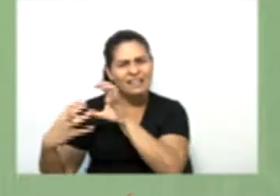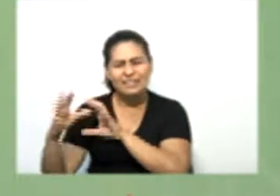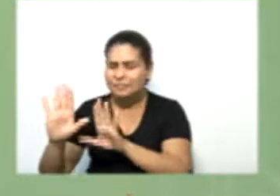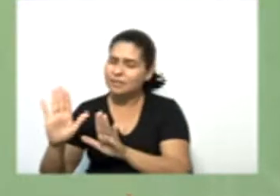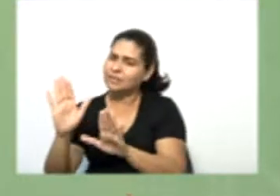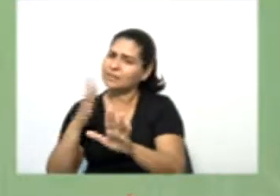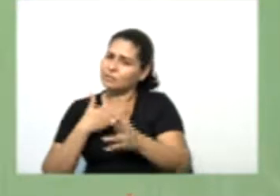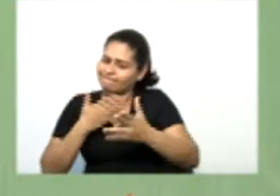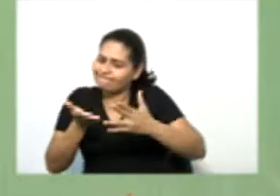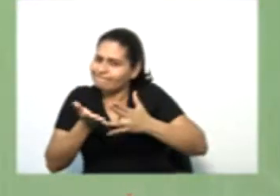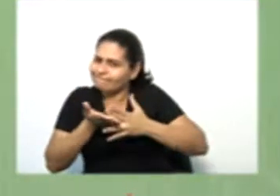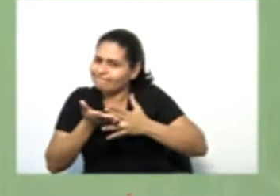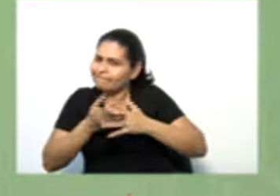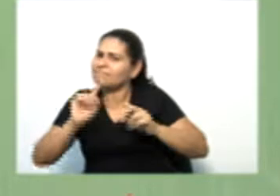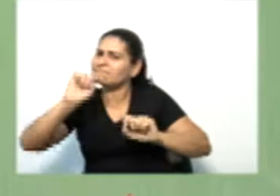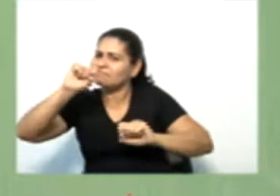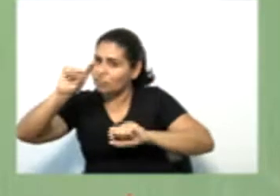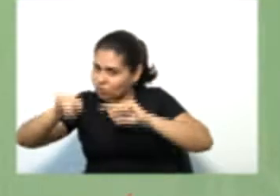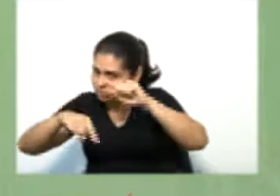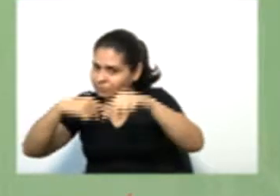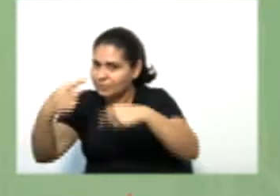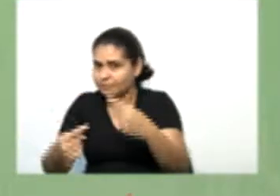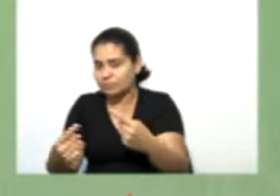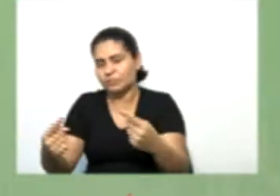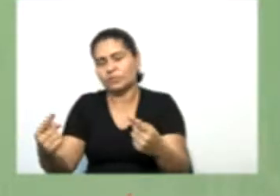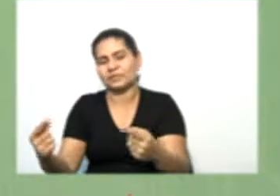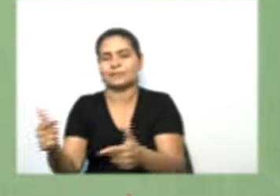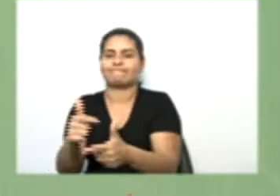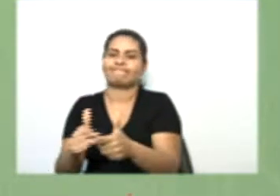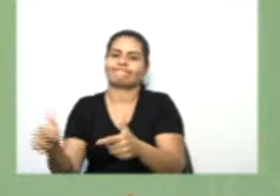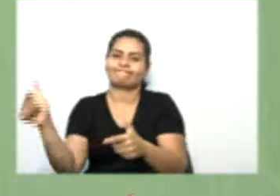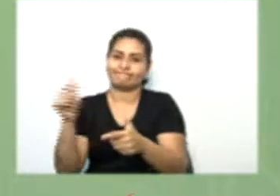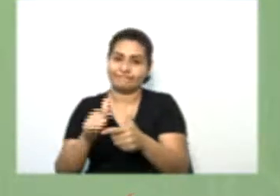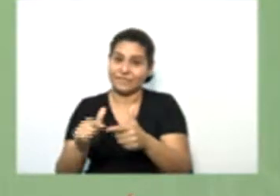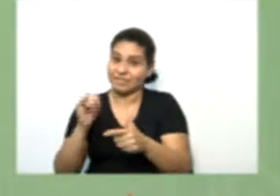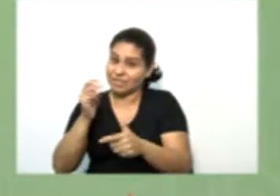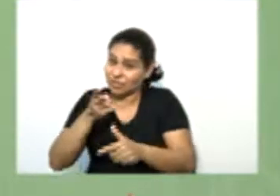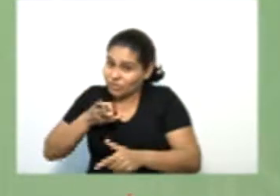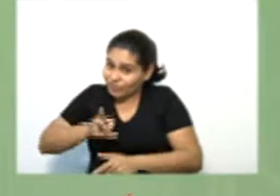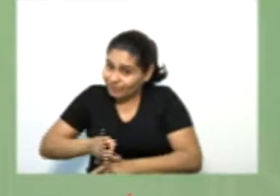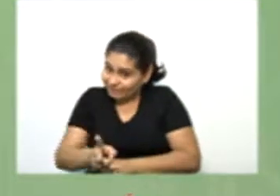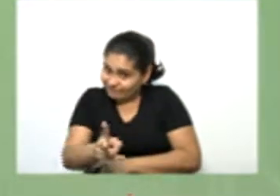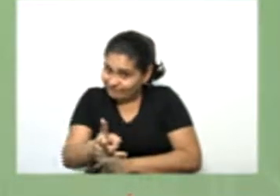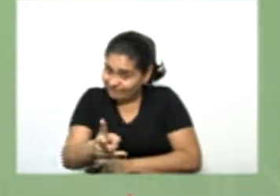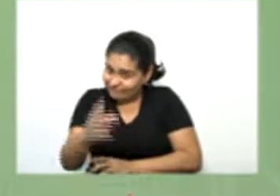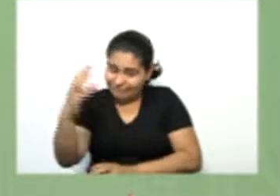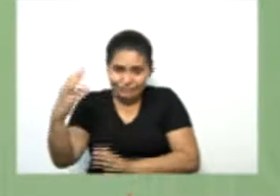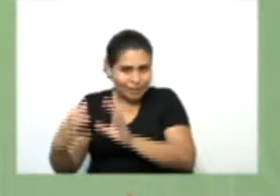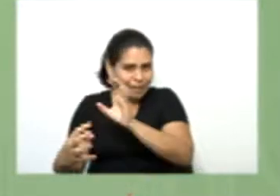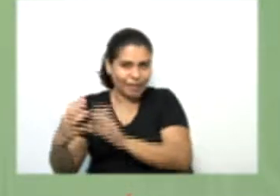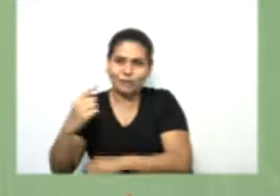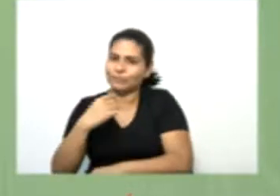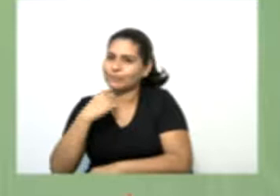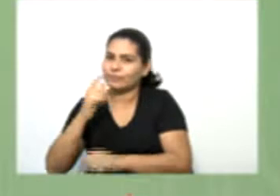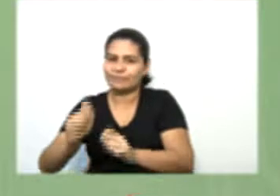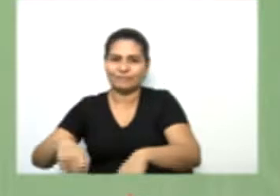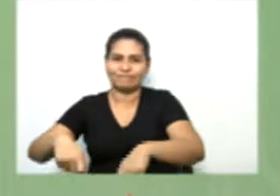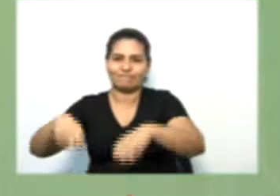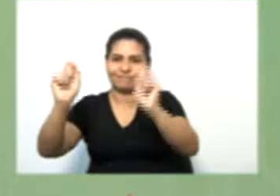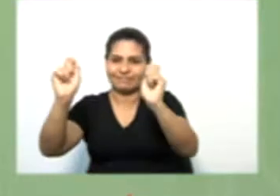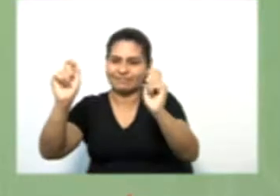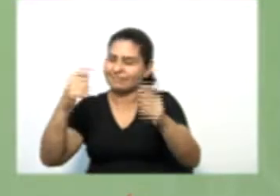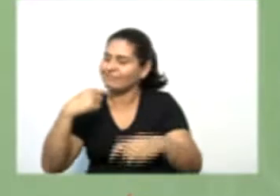e pode passar para o lado pessoal. E que se prosseguir desse jeito, não chegará